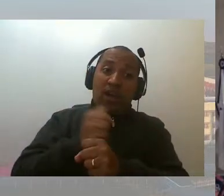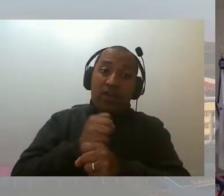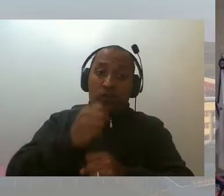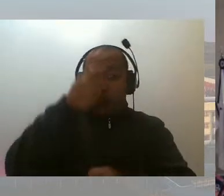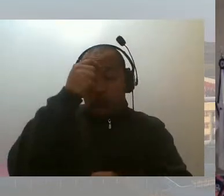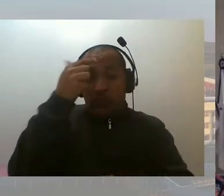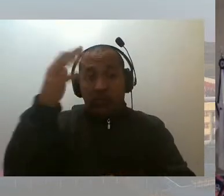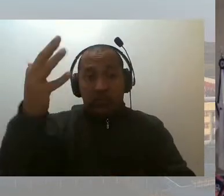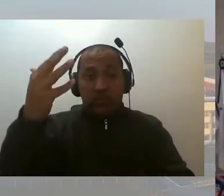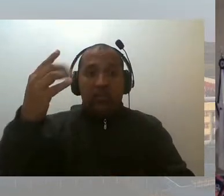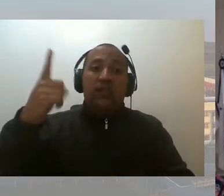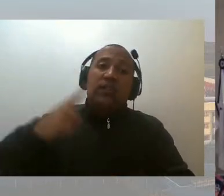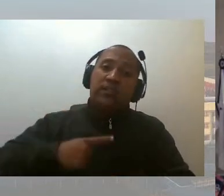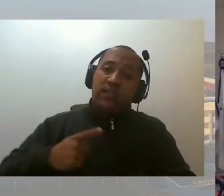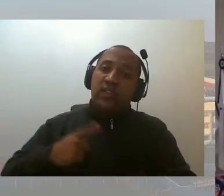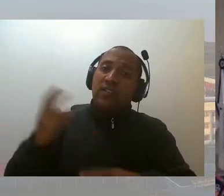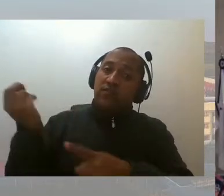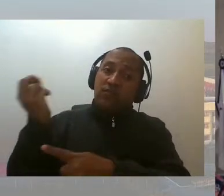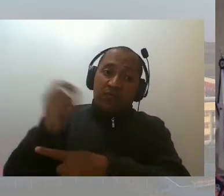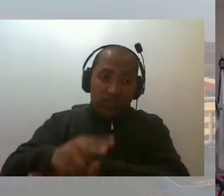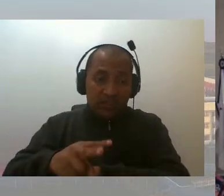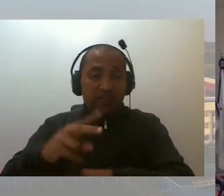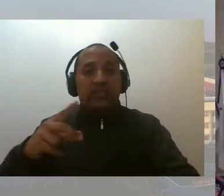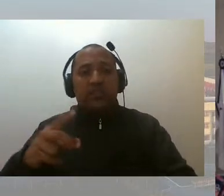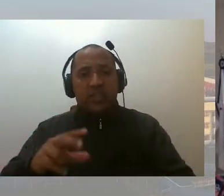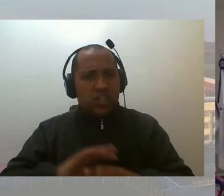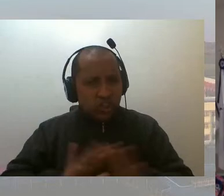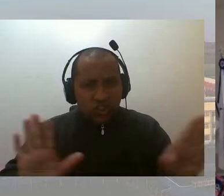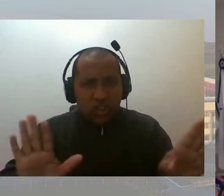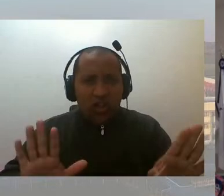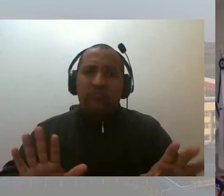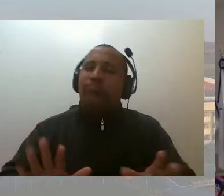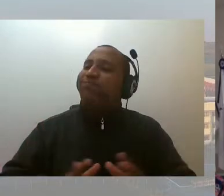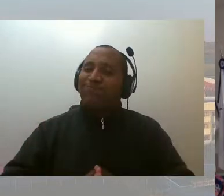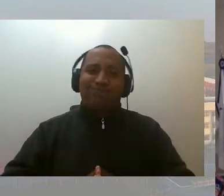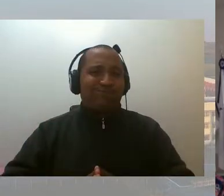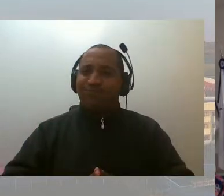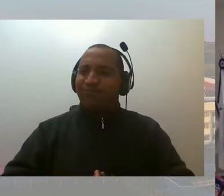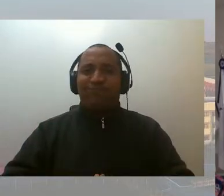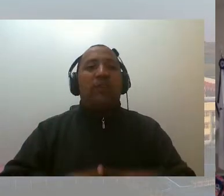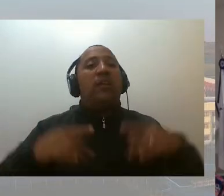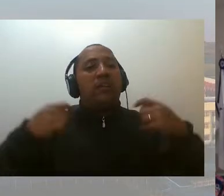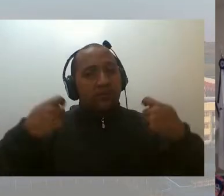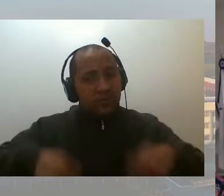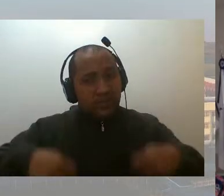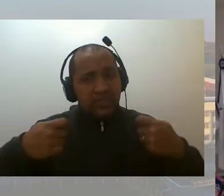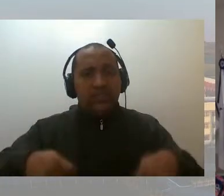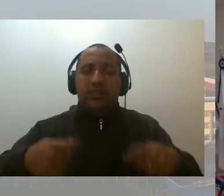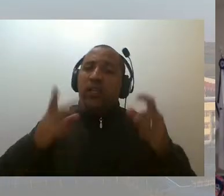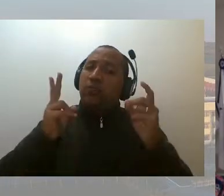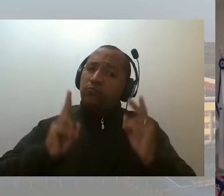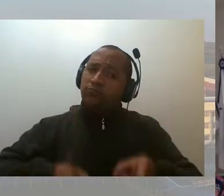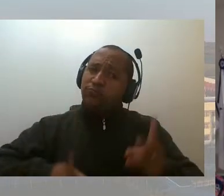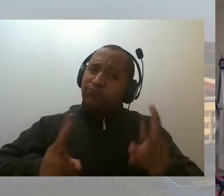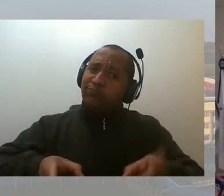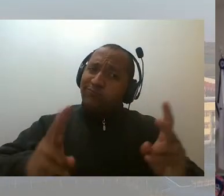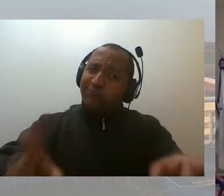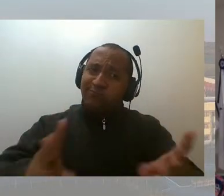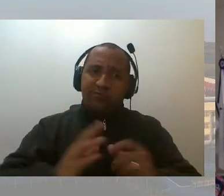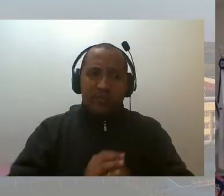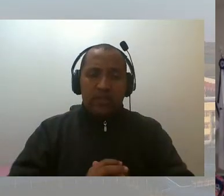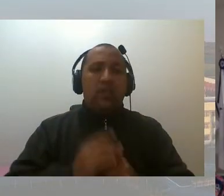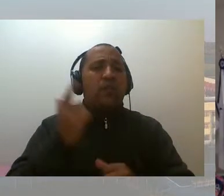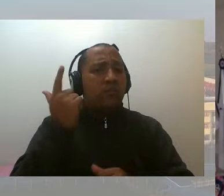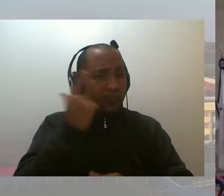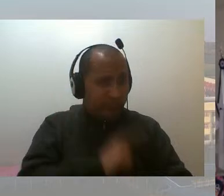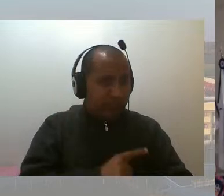apenas ingressar não é o suficiente. Temos que permanecer e concluir